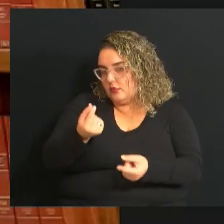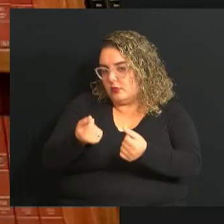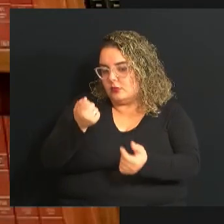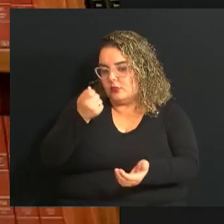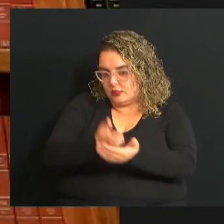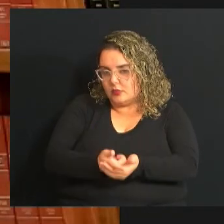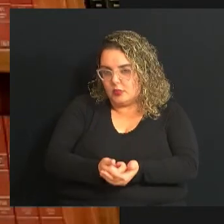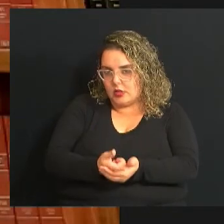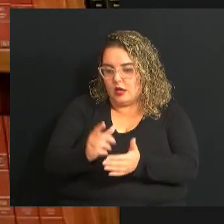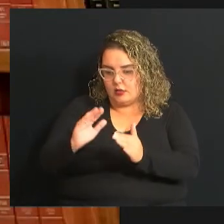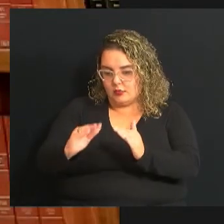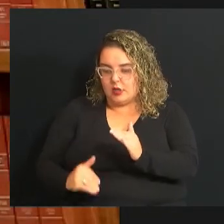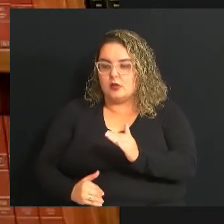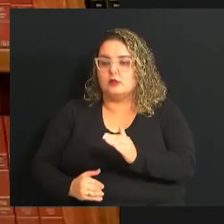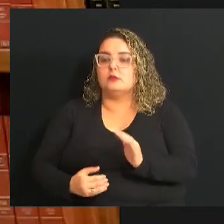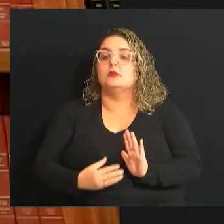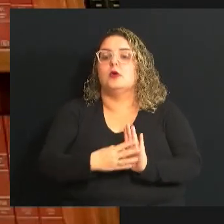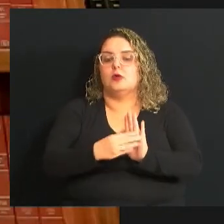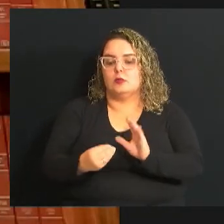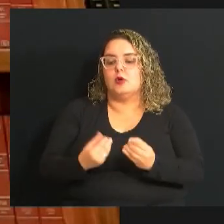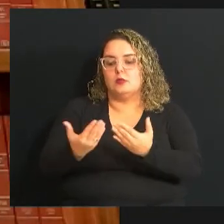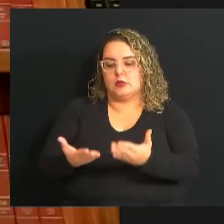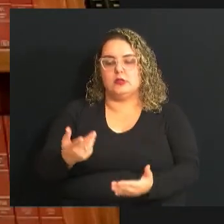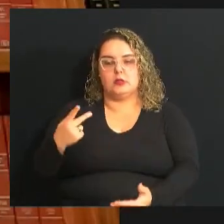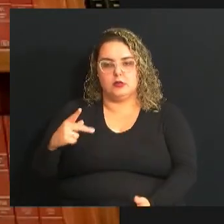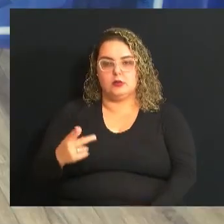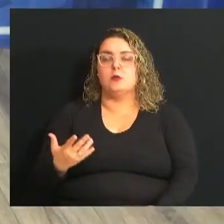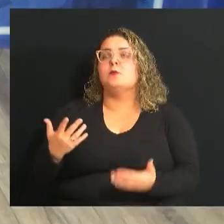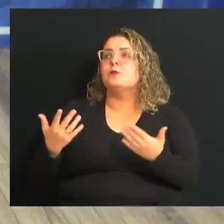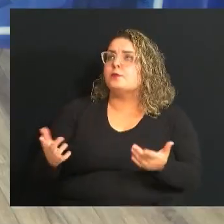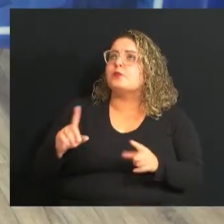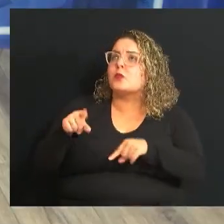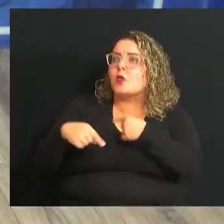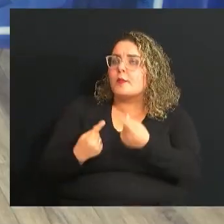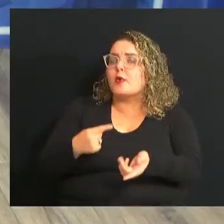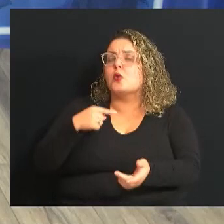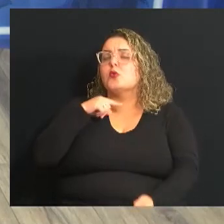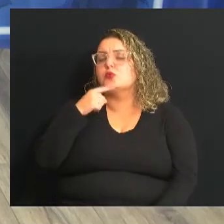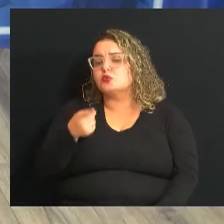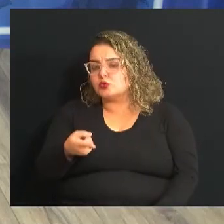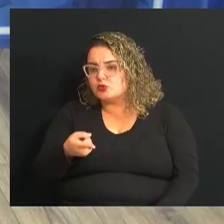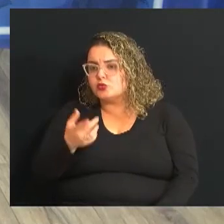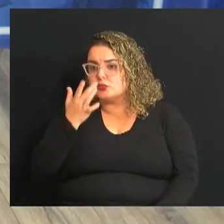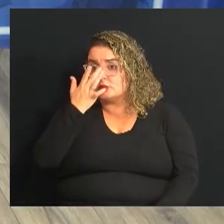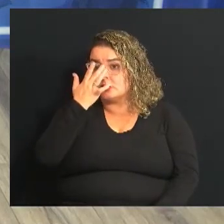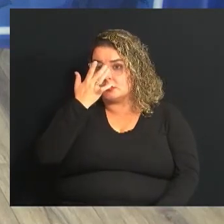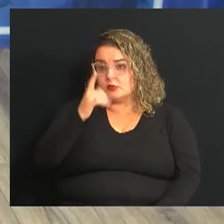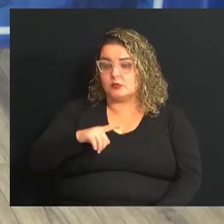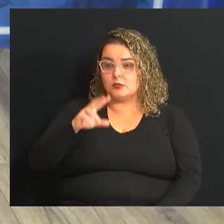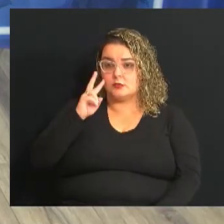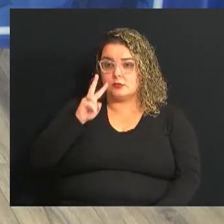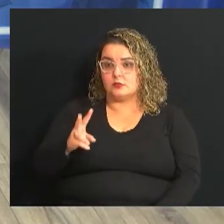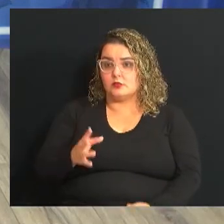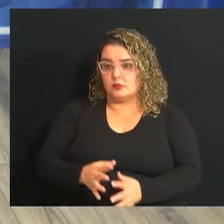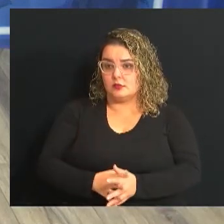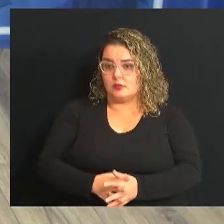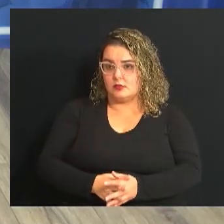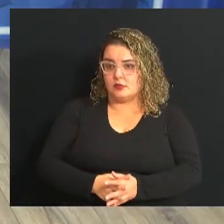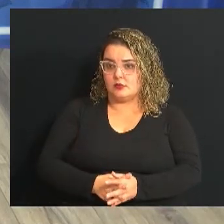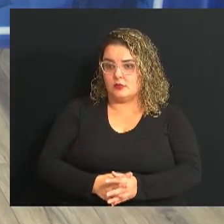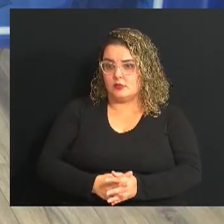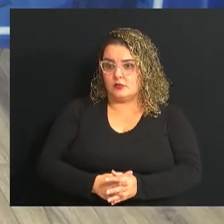da positividade nos testes, que saiu de 6% para 12%. Na maioria, jovens. É um